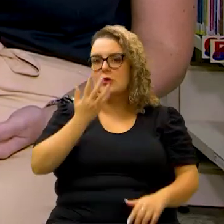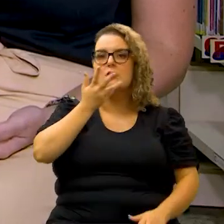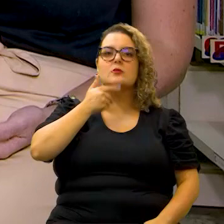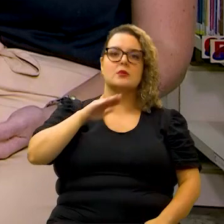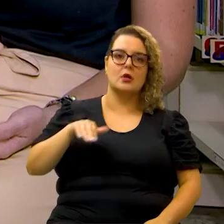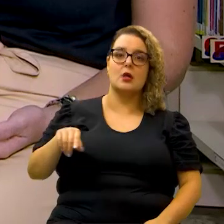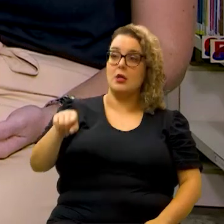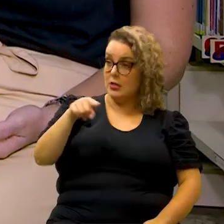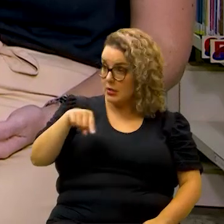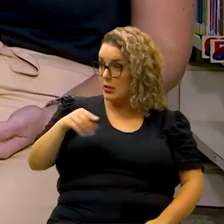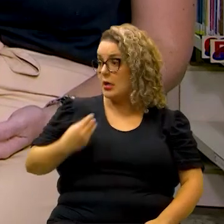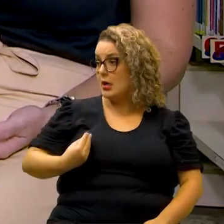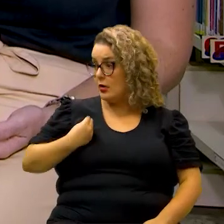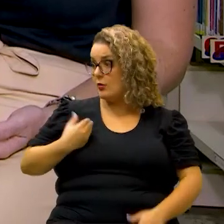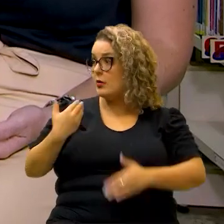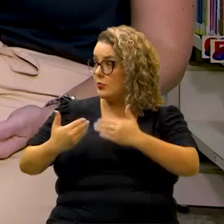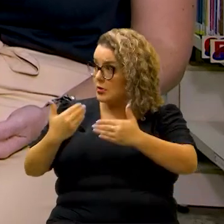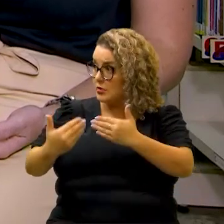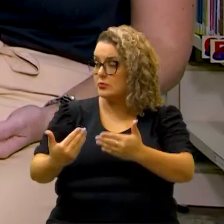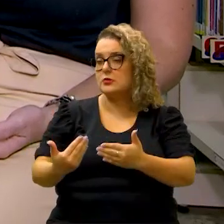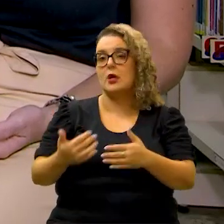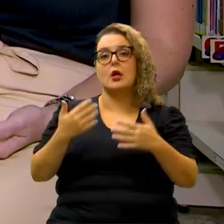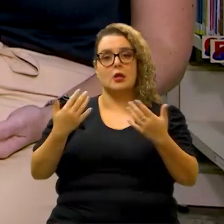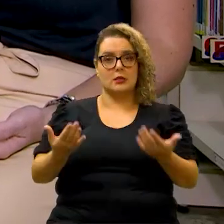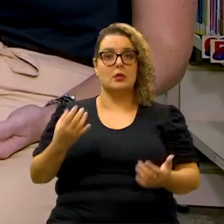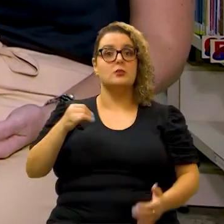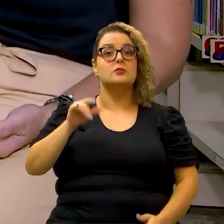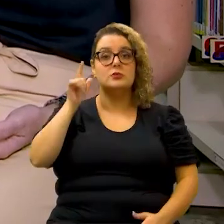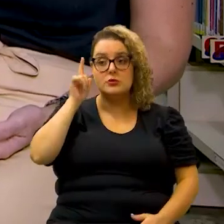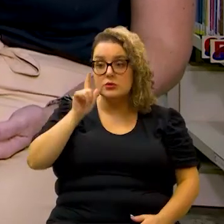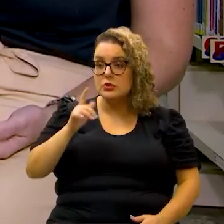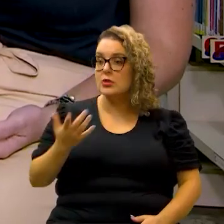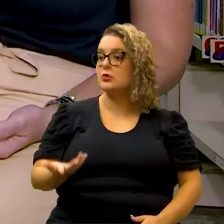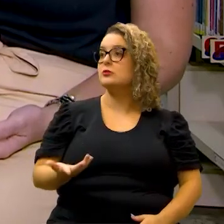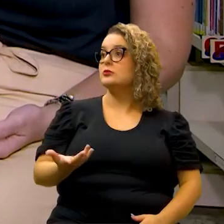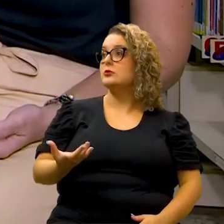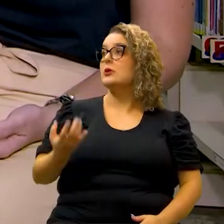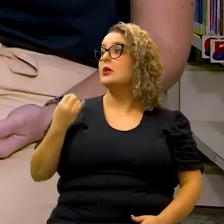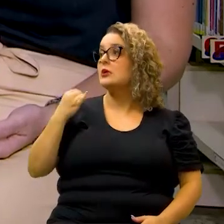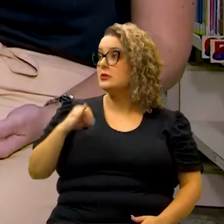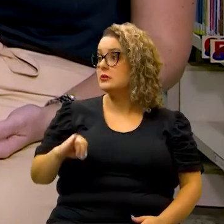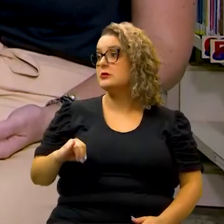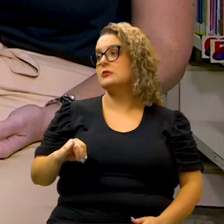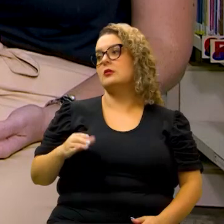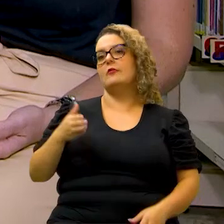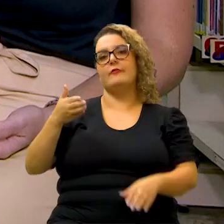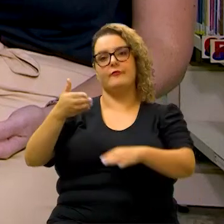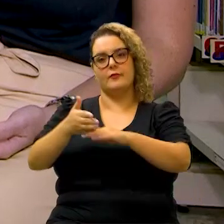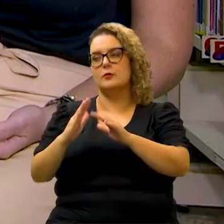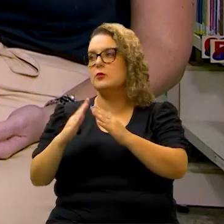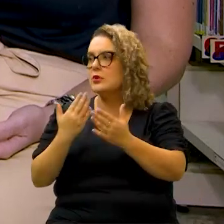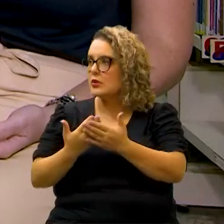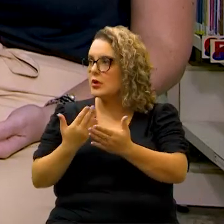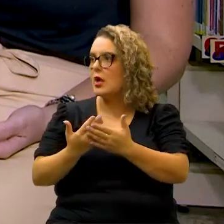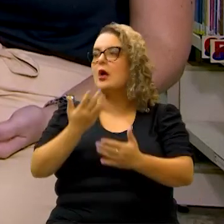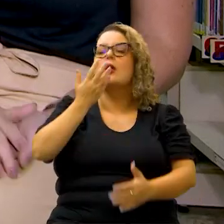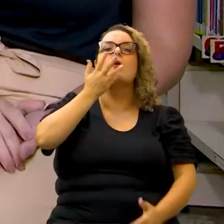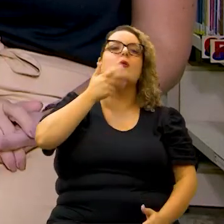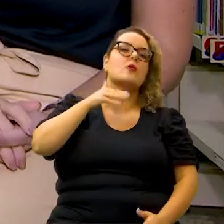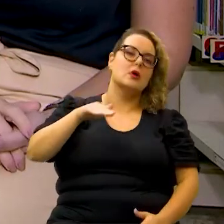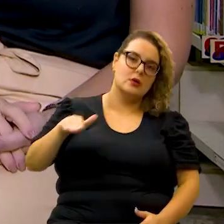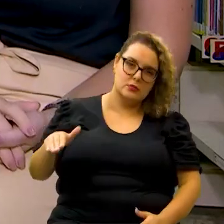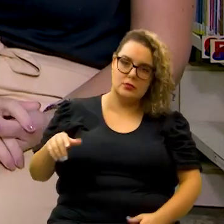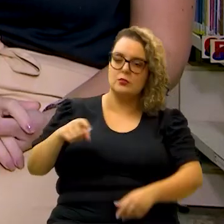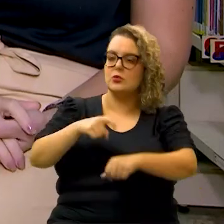que as crianças estão e que eles passaram por esse processo. Então, se eles conseguiram, né? Se eles foram para a escola, as